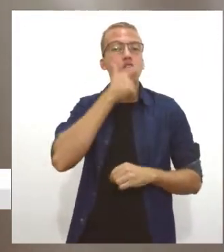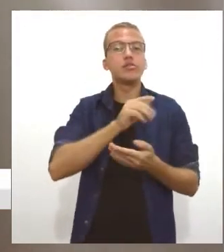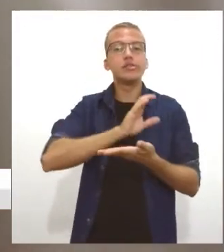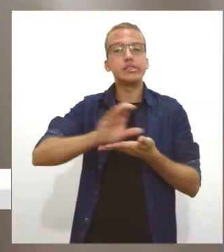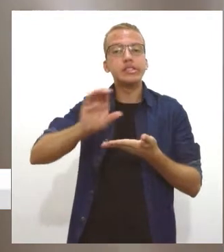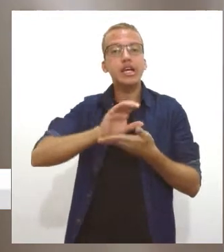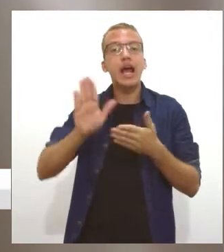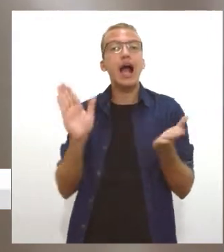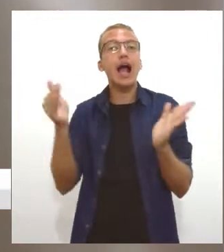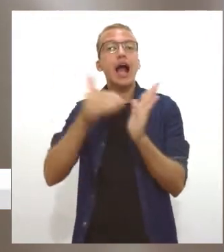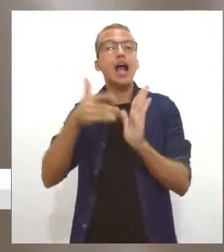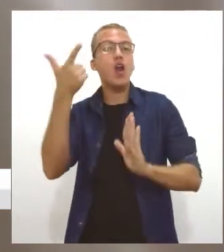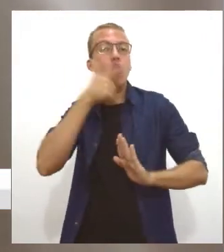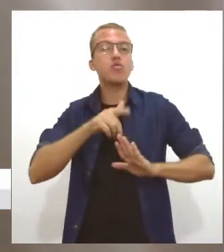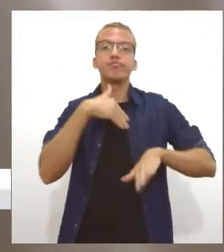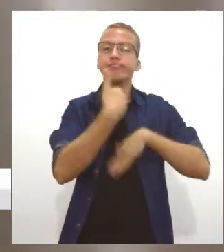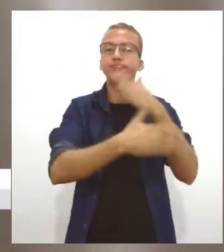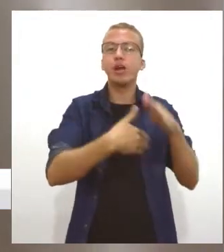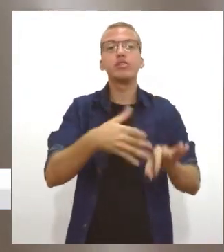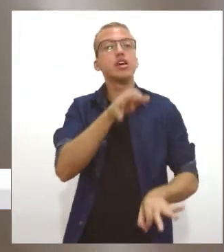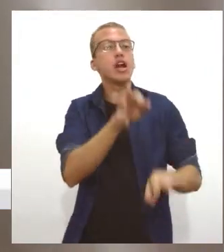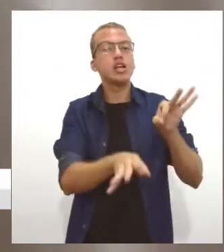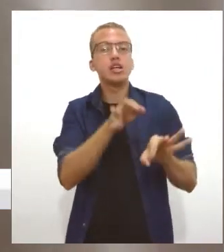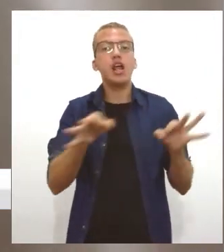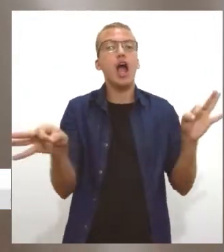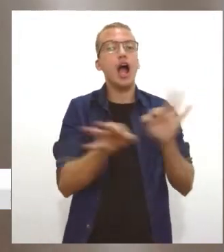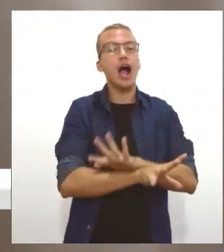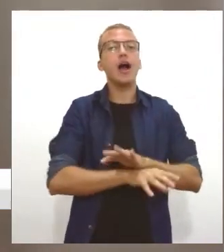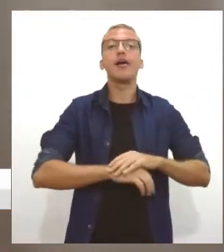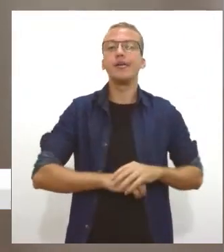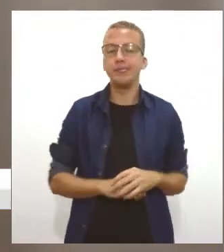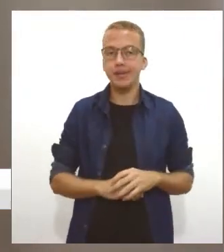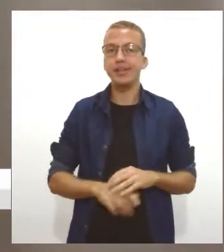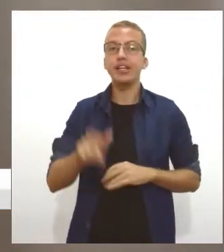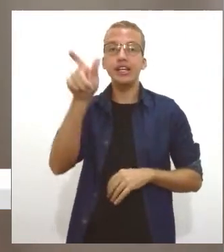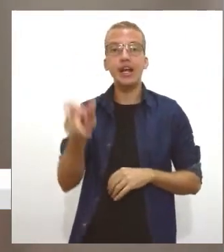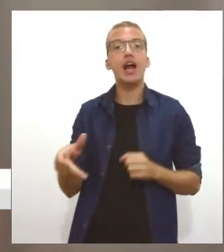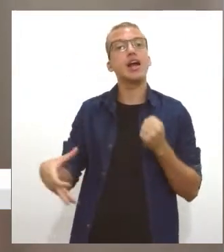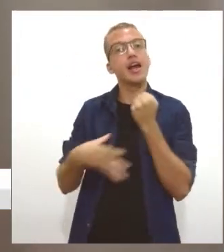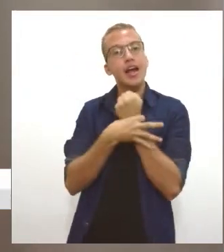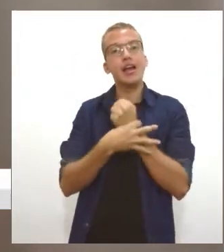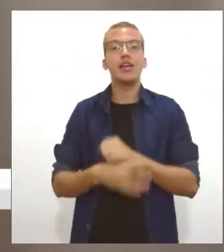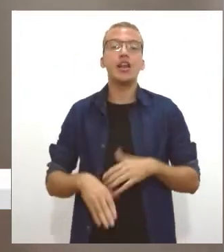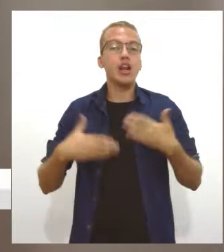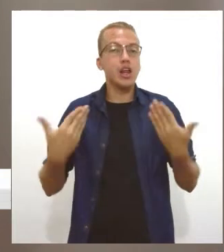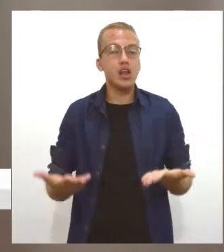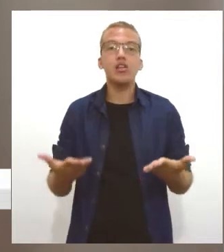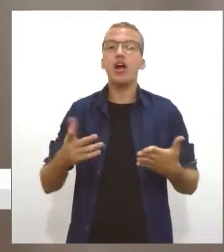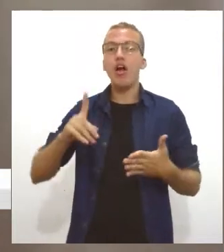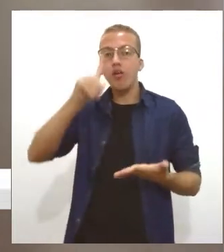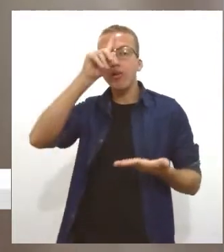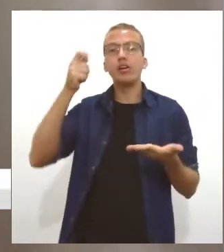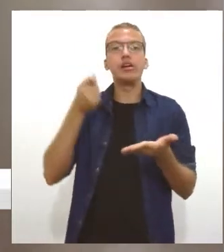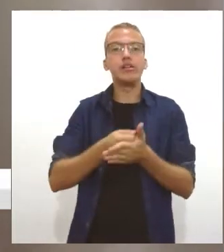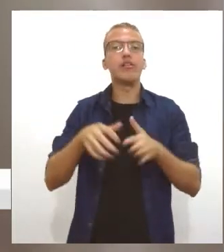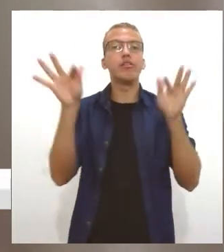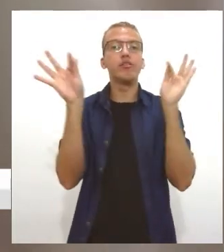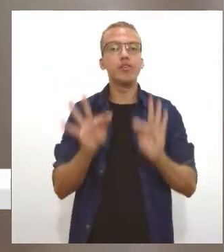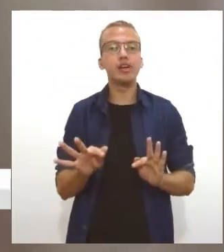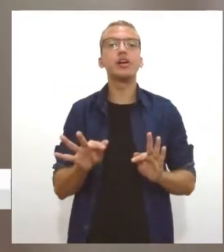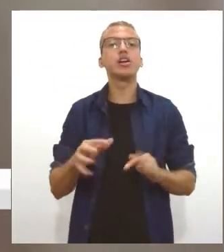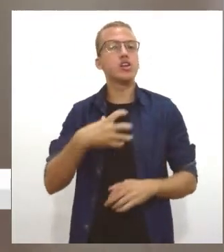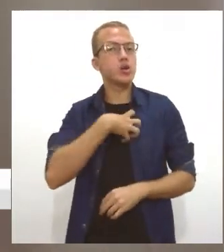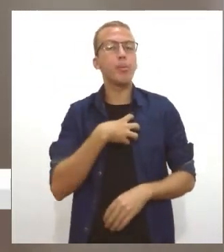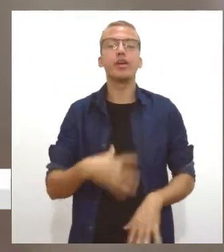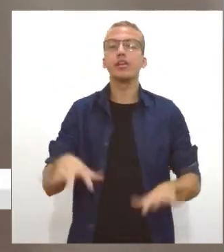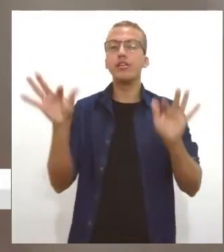processo todo dentro do judiciário. Então, é uma medida que eu fico feliz de ter sido feita aqui em Muribeca inicialmente, mas